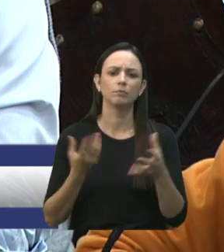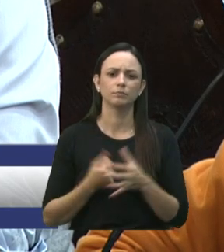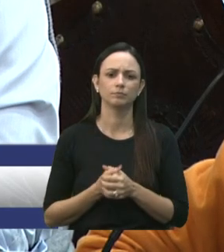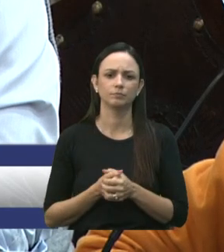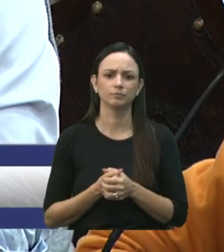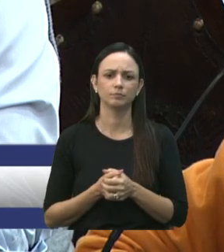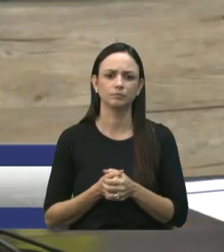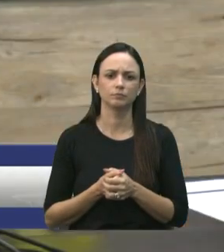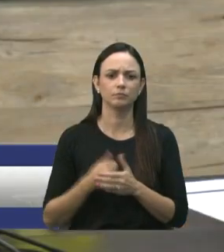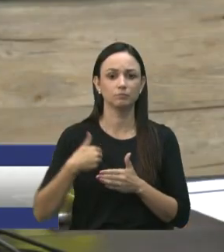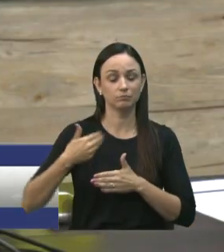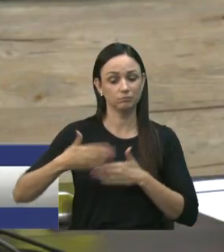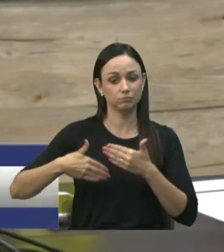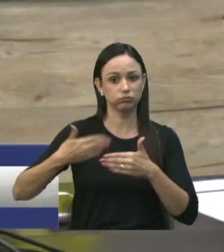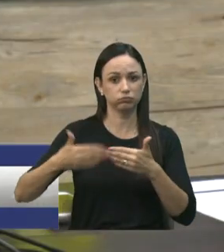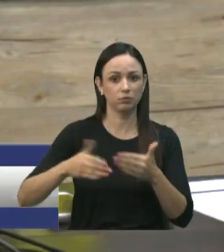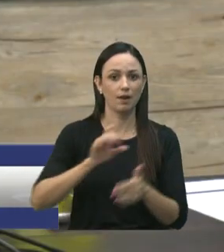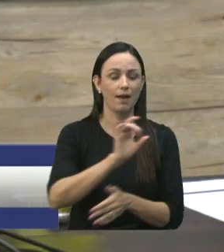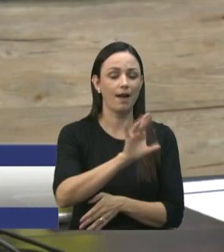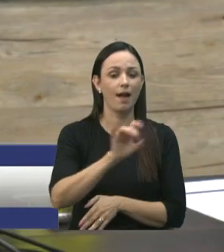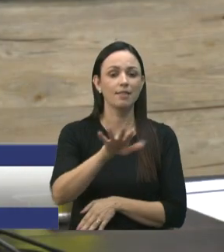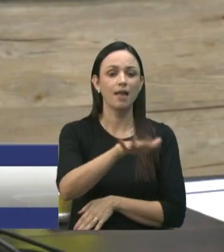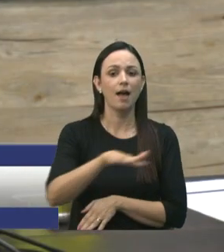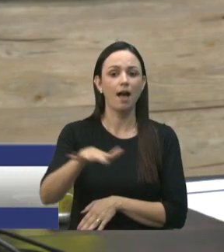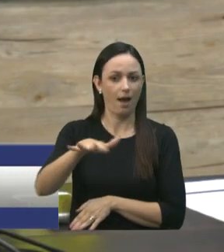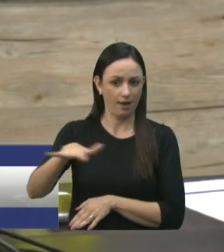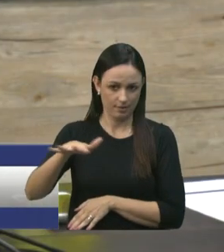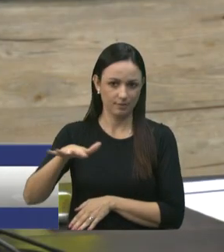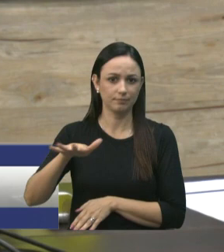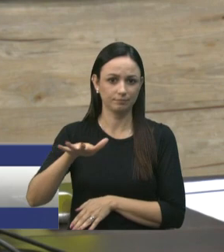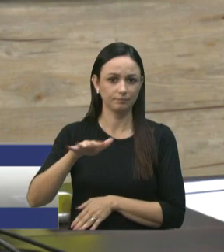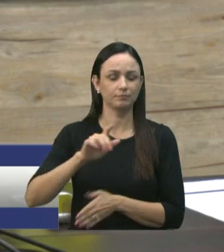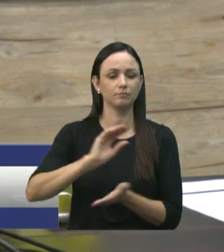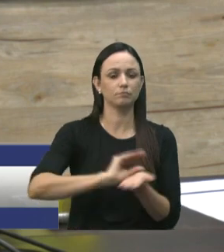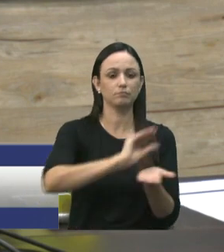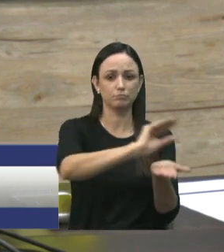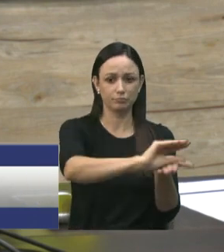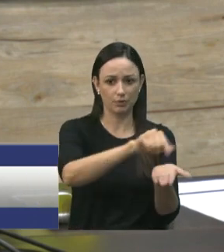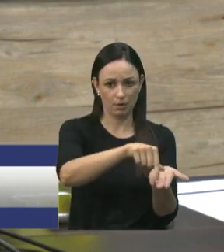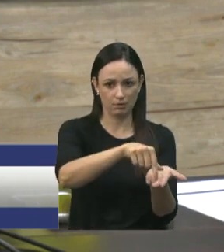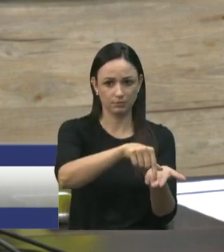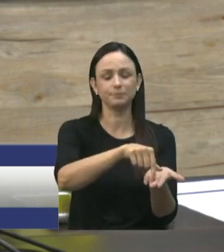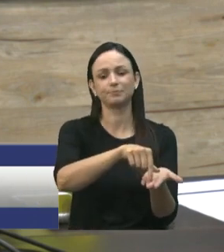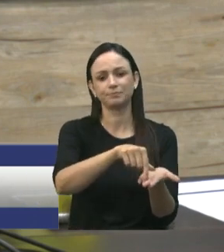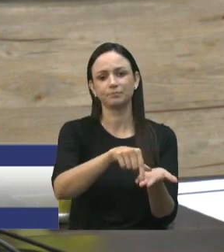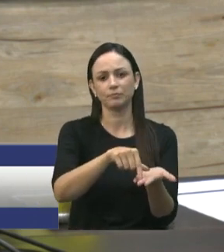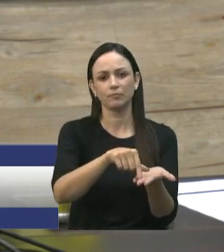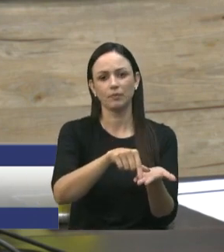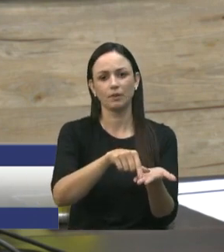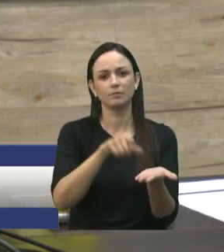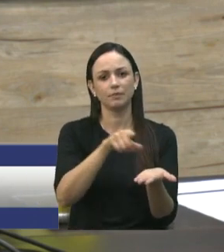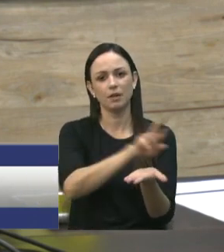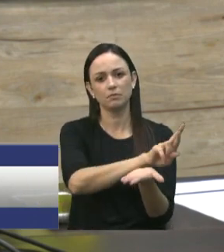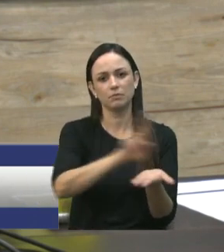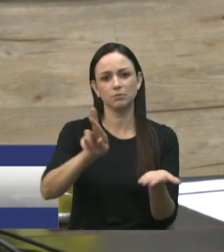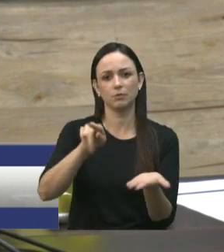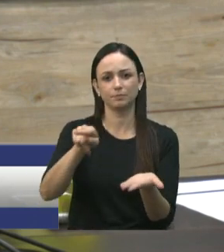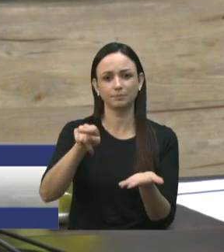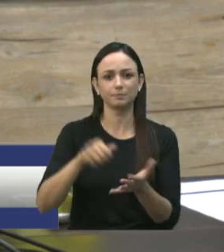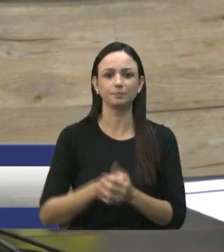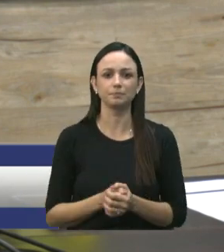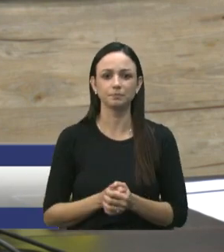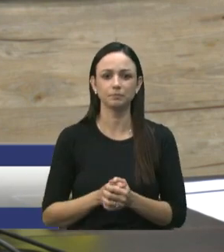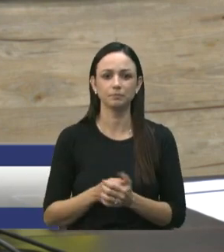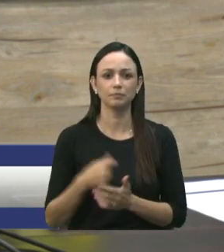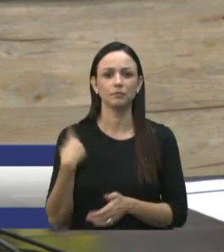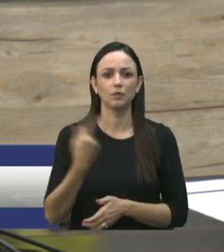estão em trâmites, aí a cada área que foi alocada a emenda é que, na verdade, deverá responder ao senhor. Então, a gente pede